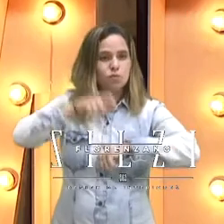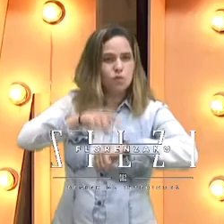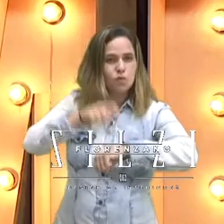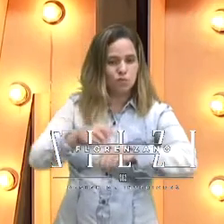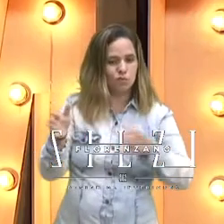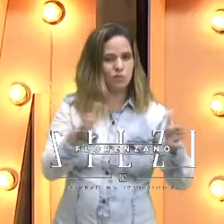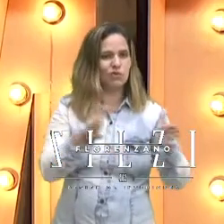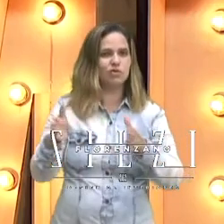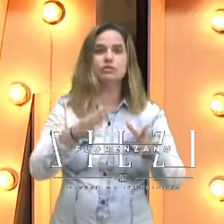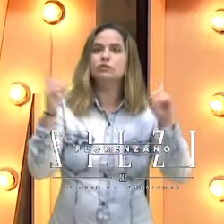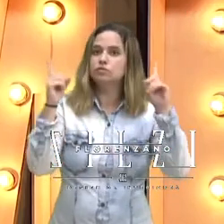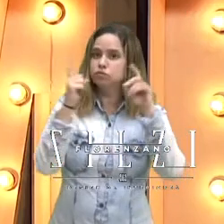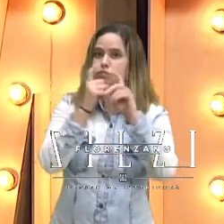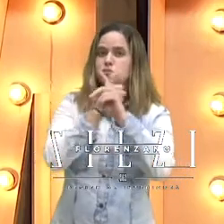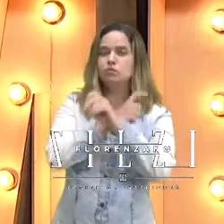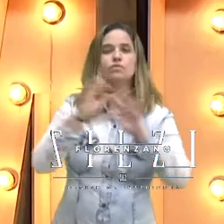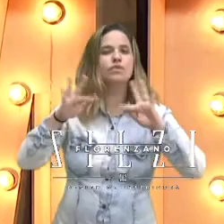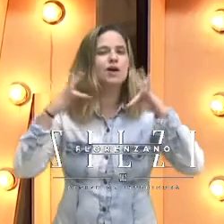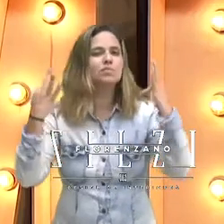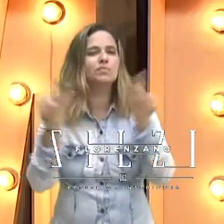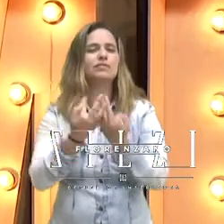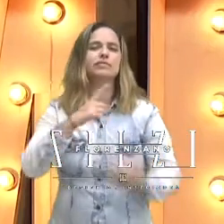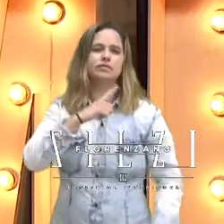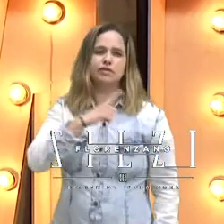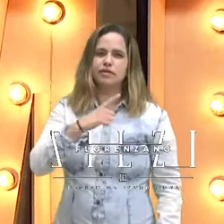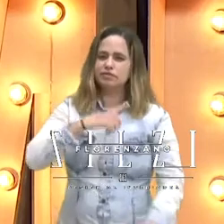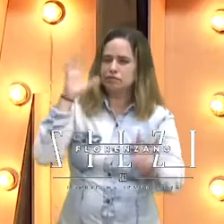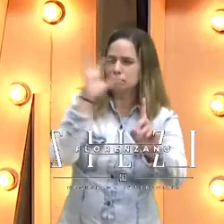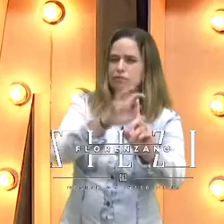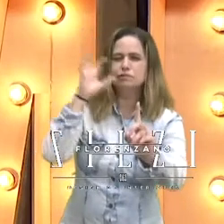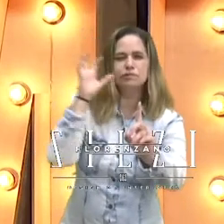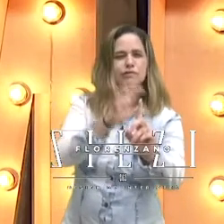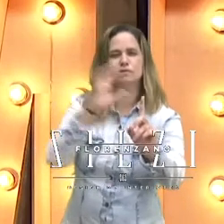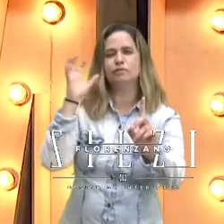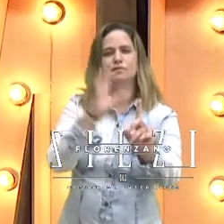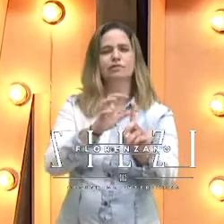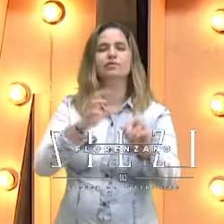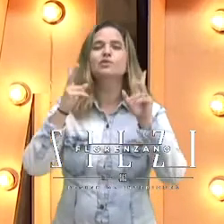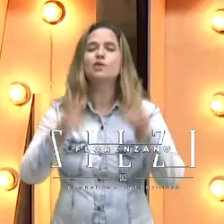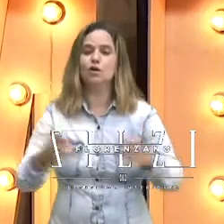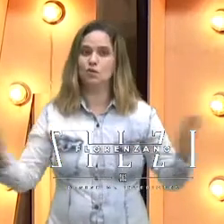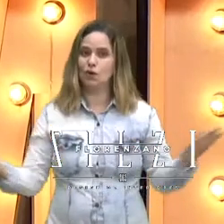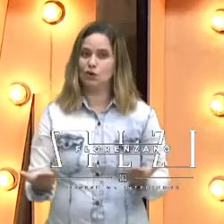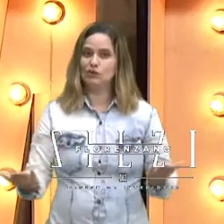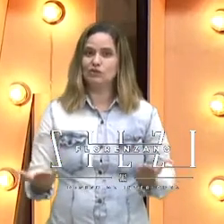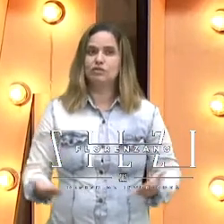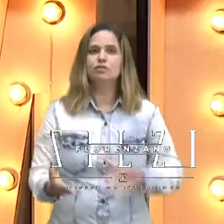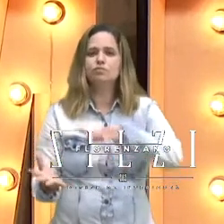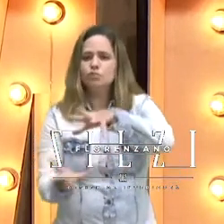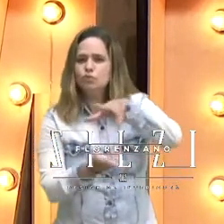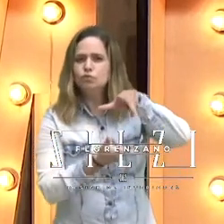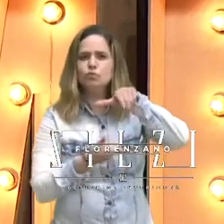Nunca a família foi tão ameaçada quanto está sendo atualmente. Temos um mundo voltado para